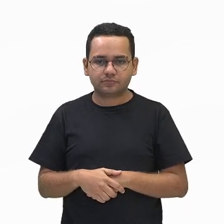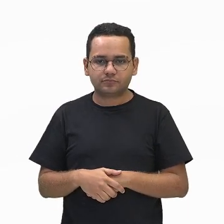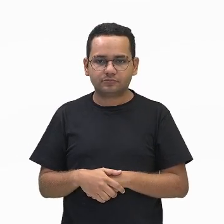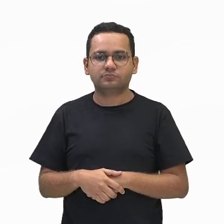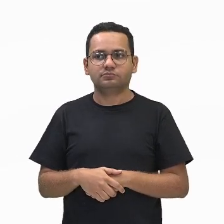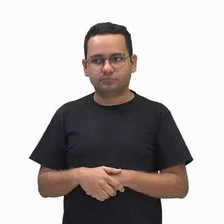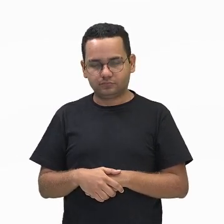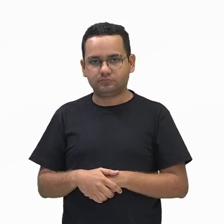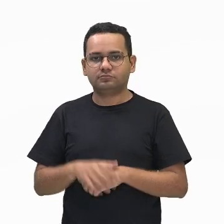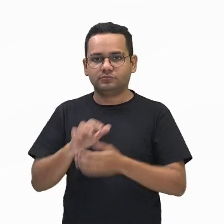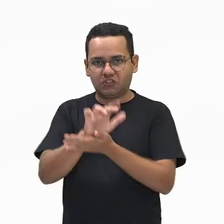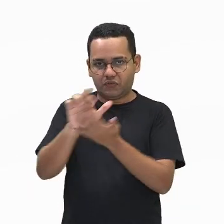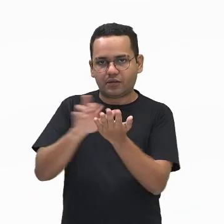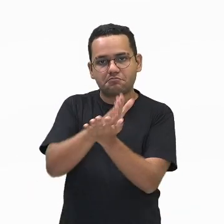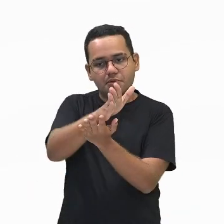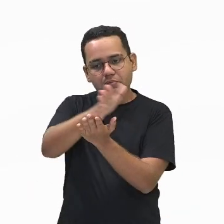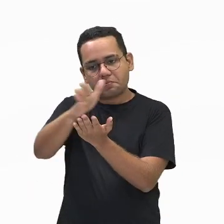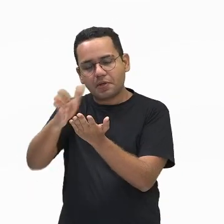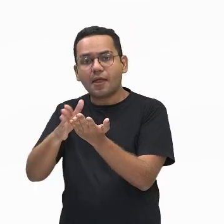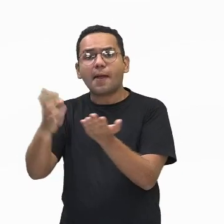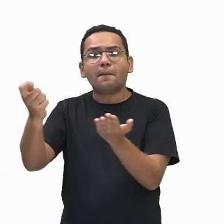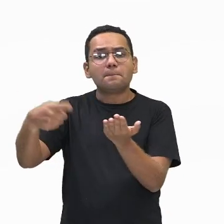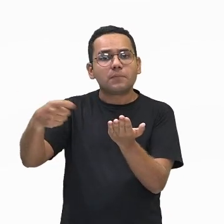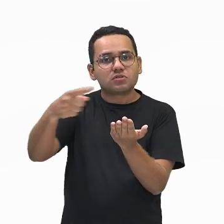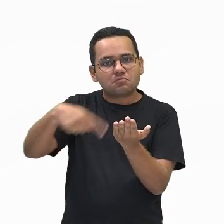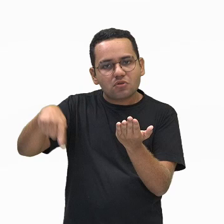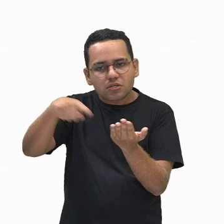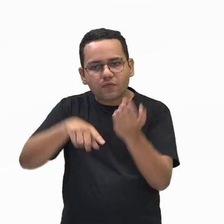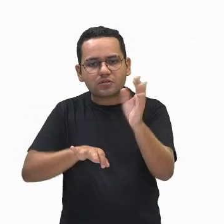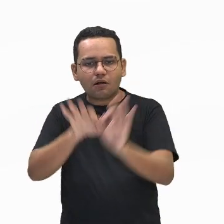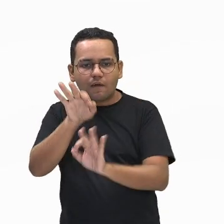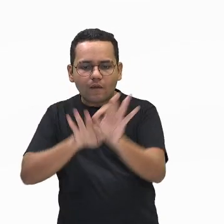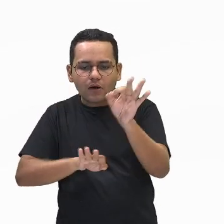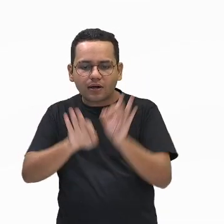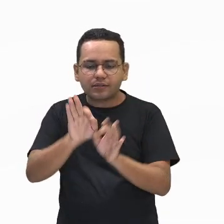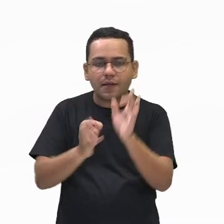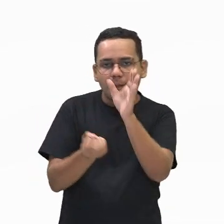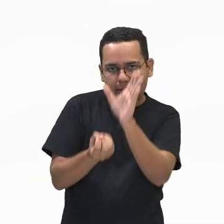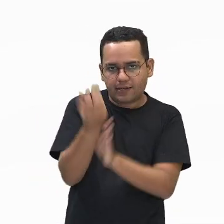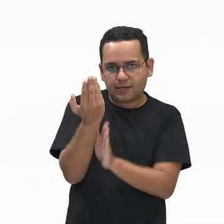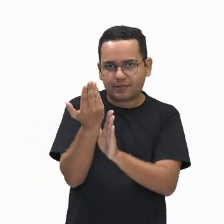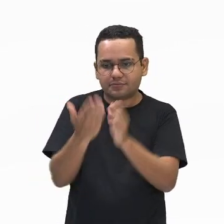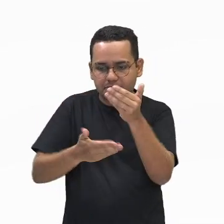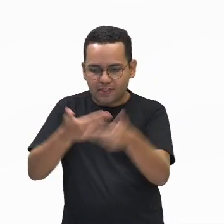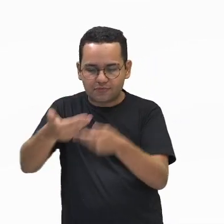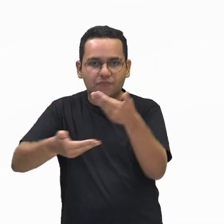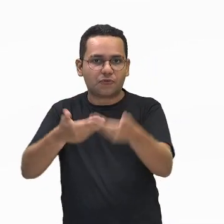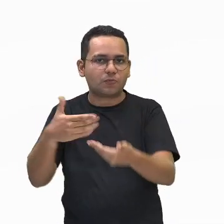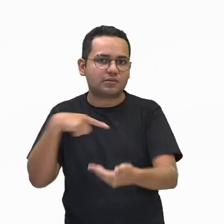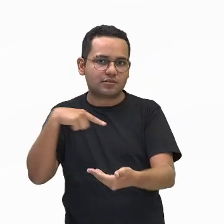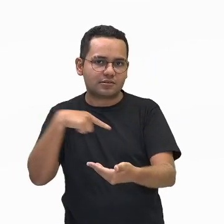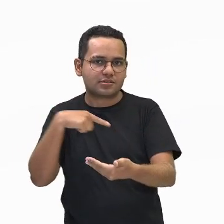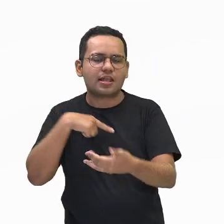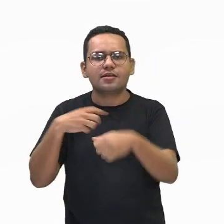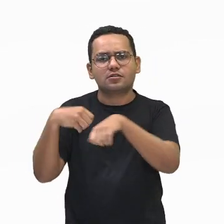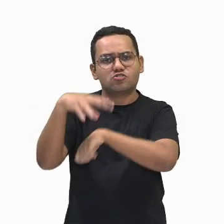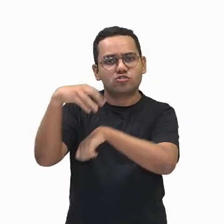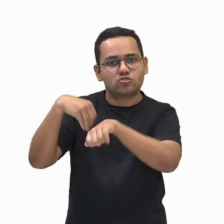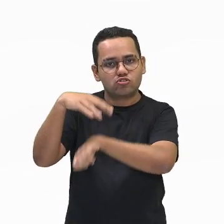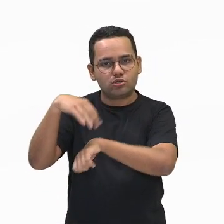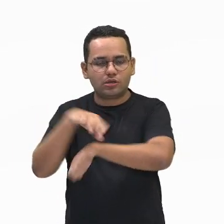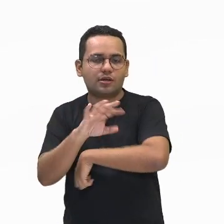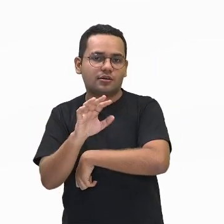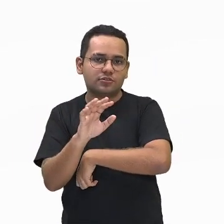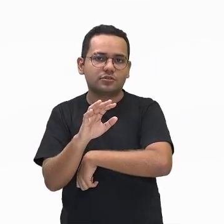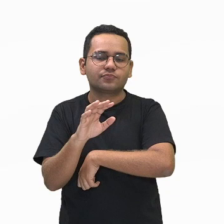e soluções. É o início da mão na massa. Então, nessa etapa, serão apresentados possíveis caminhos, soluções que vocês